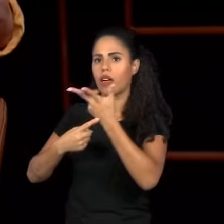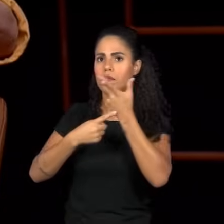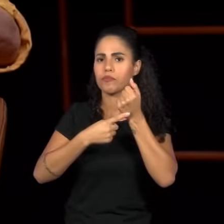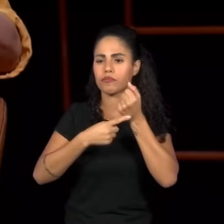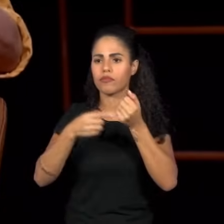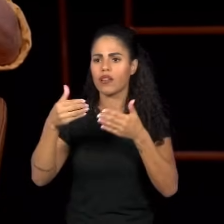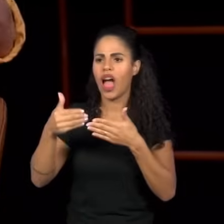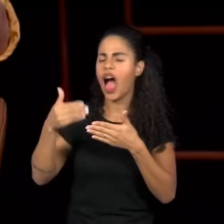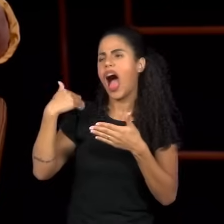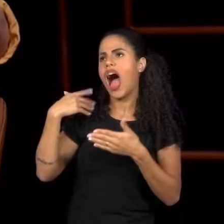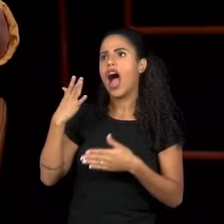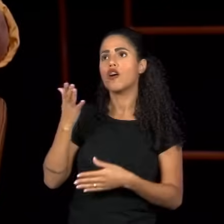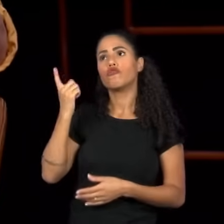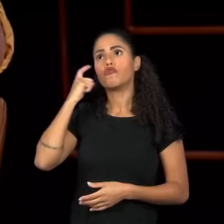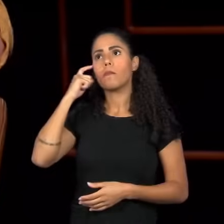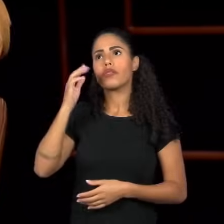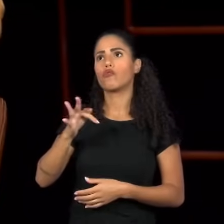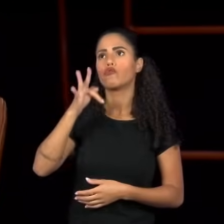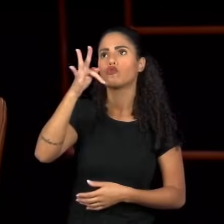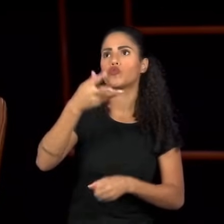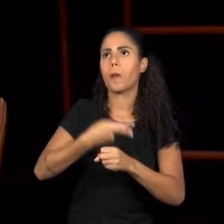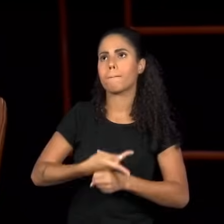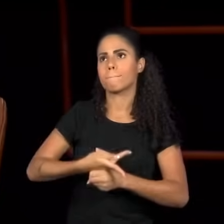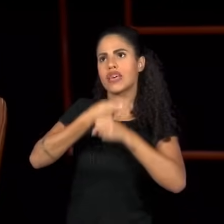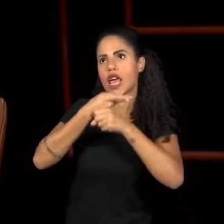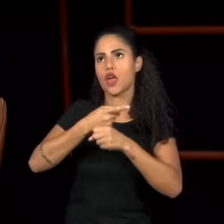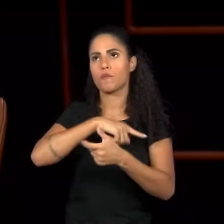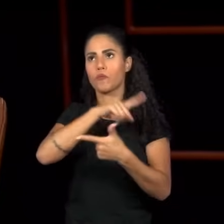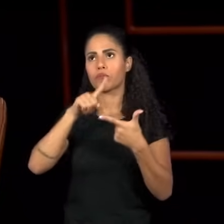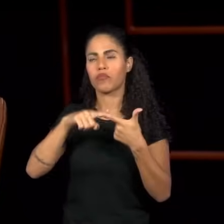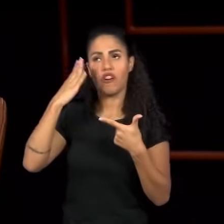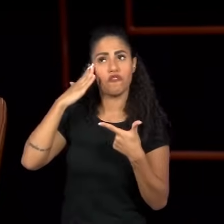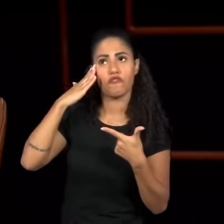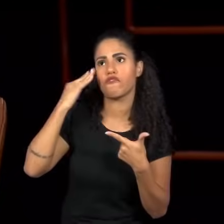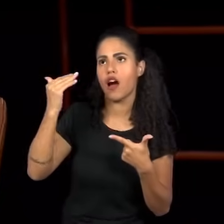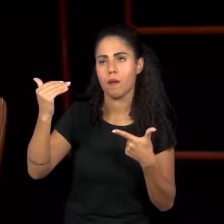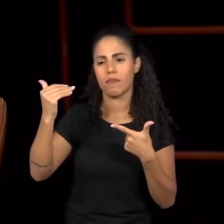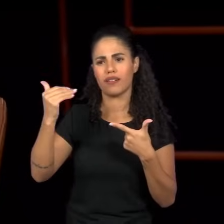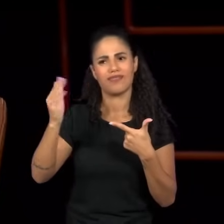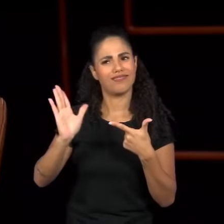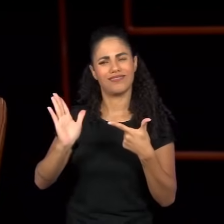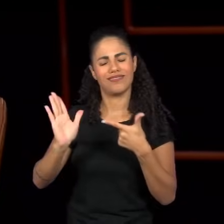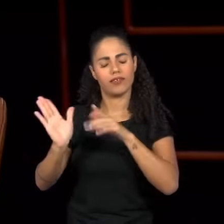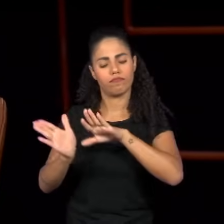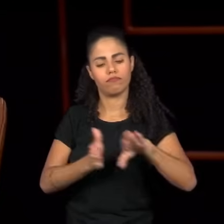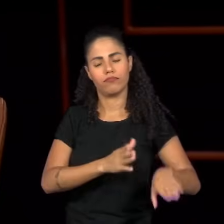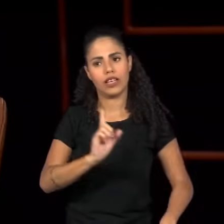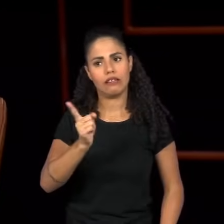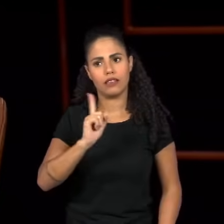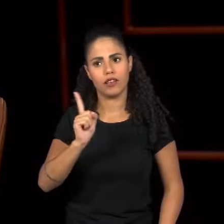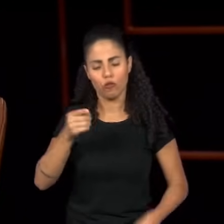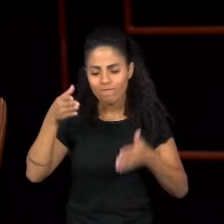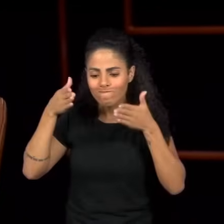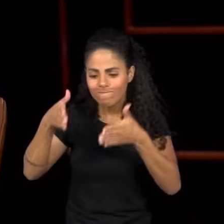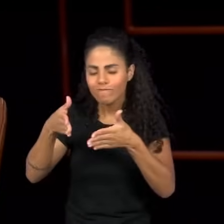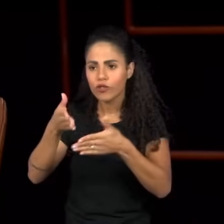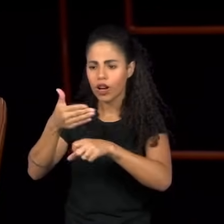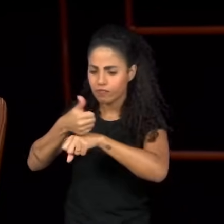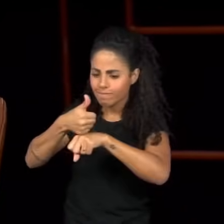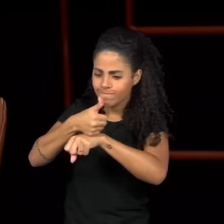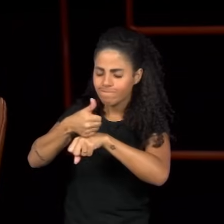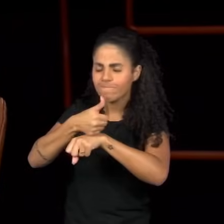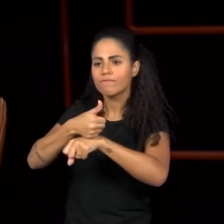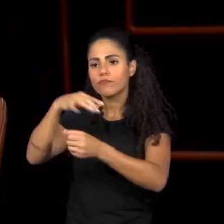vem prêmio, se vem sucesso. Isso deve não participar jamais daquilo